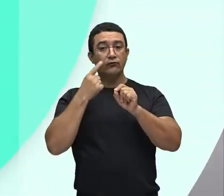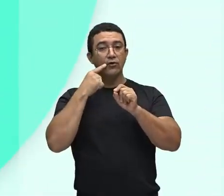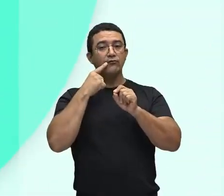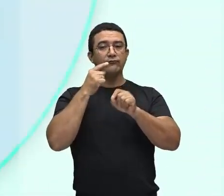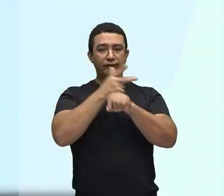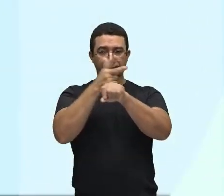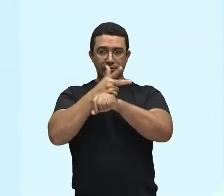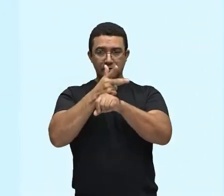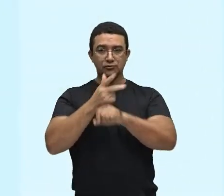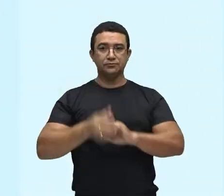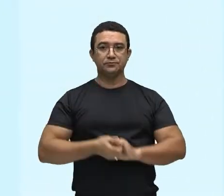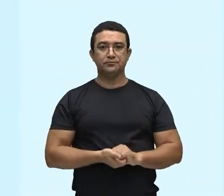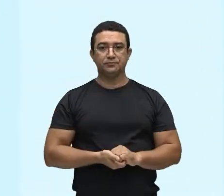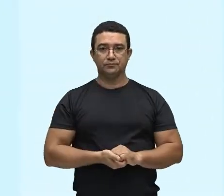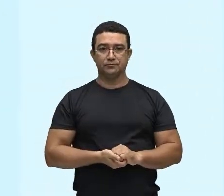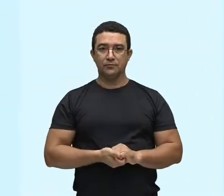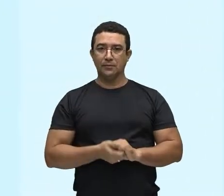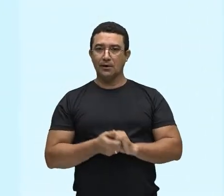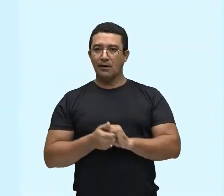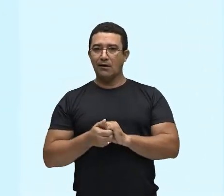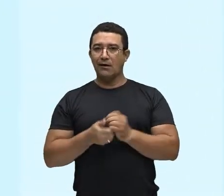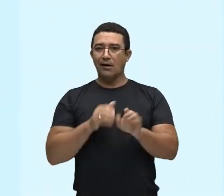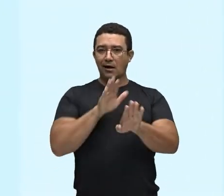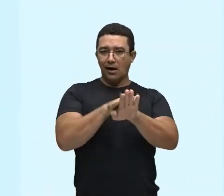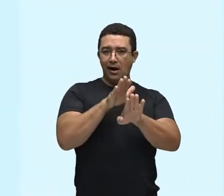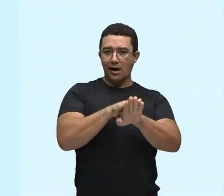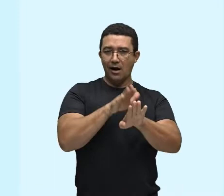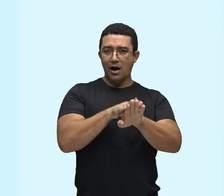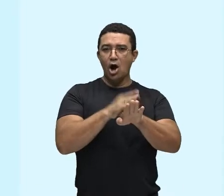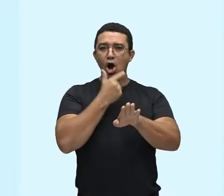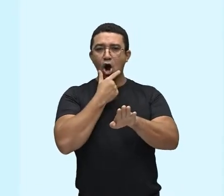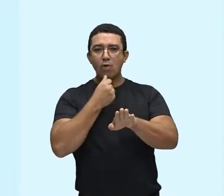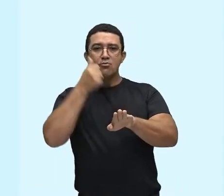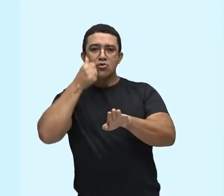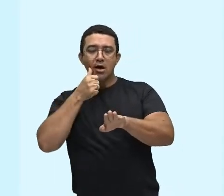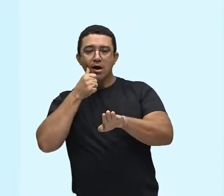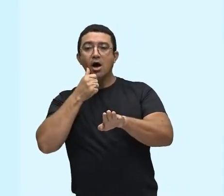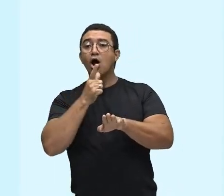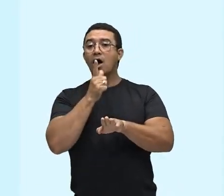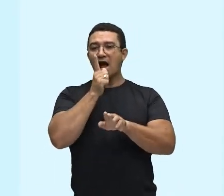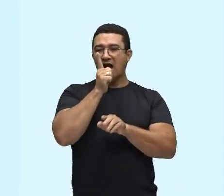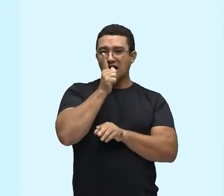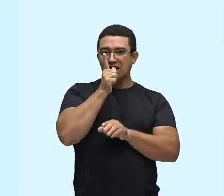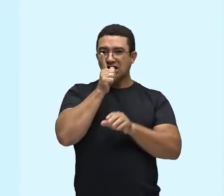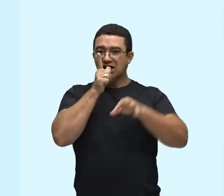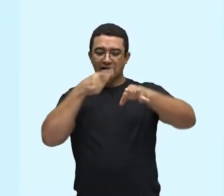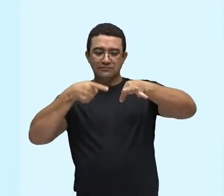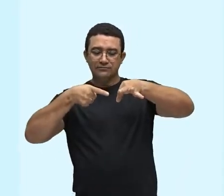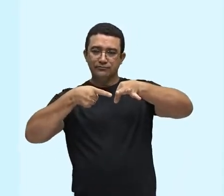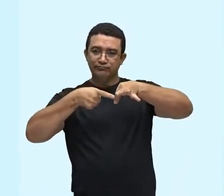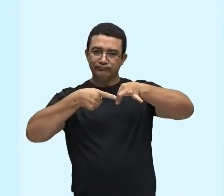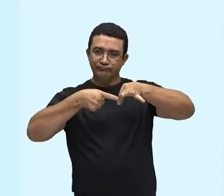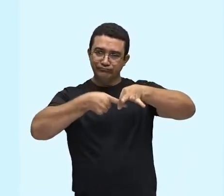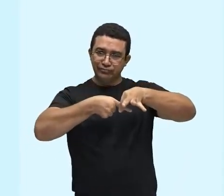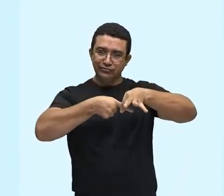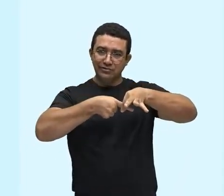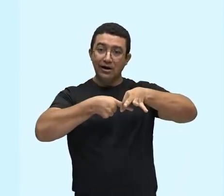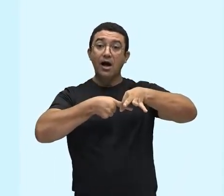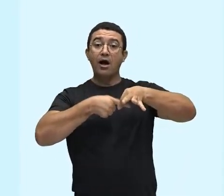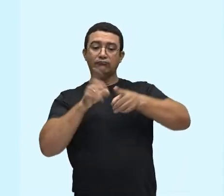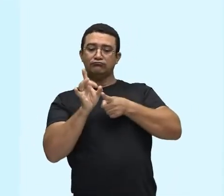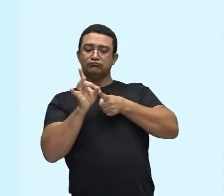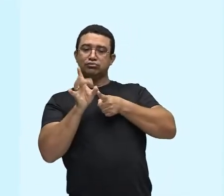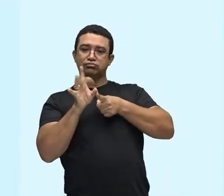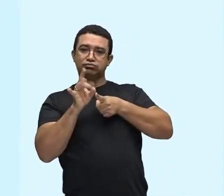vocês. Durante a relação sexual, o homem introduz o pênis na vagina da mulher. Quando o esperma sai